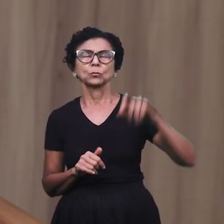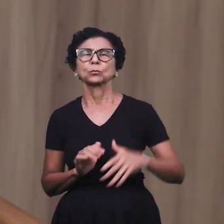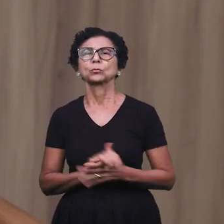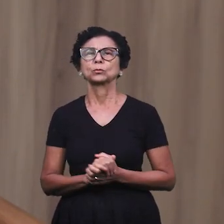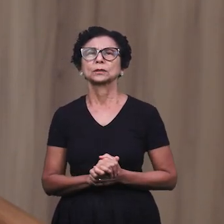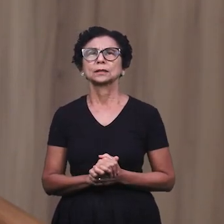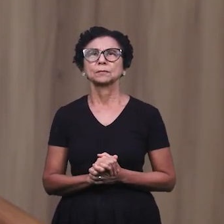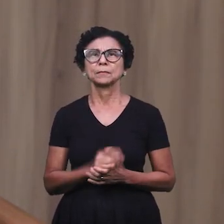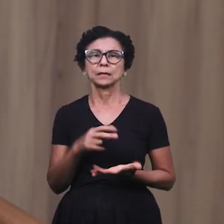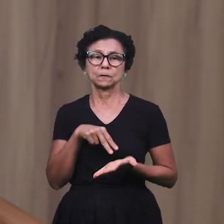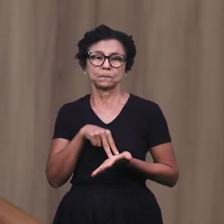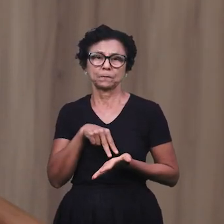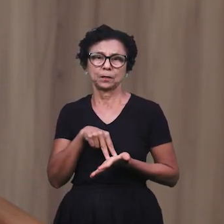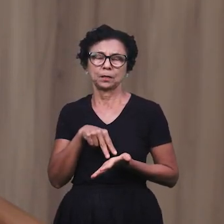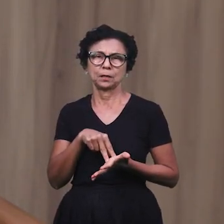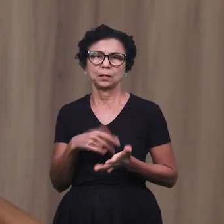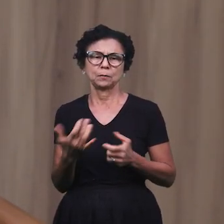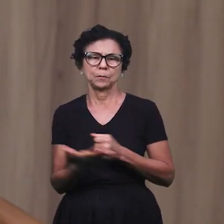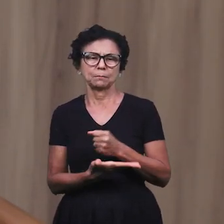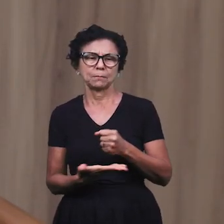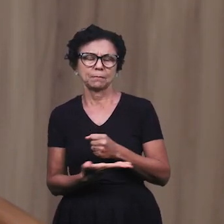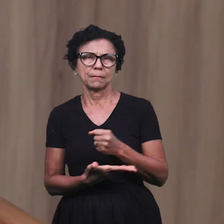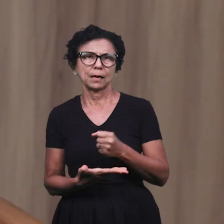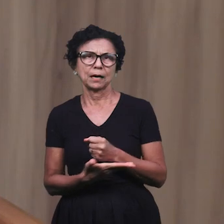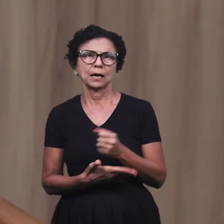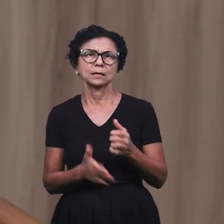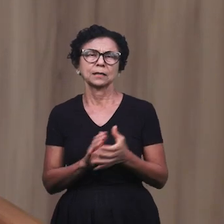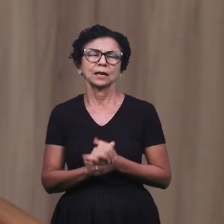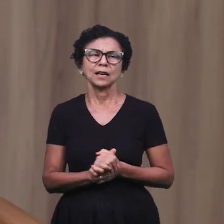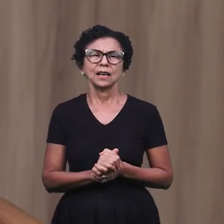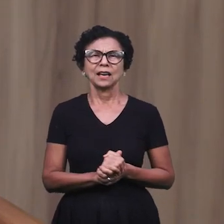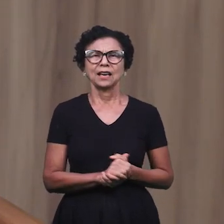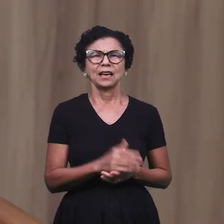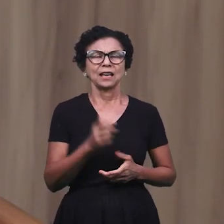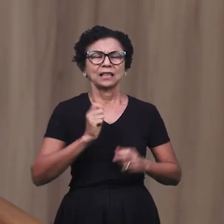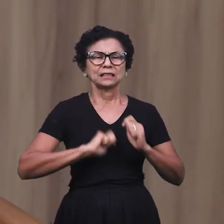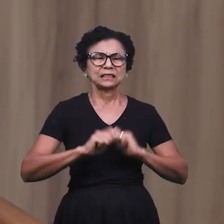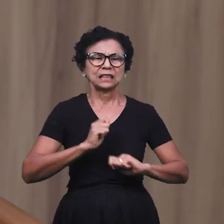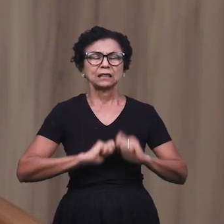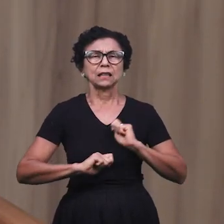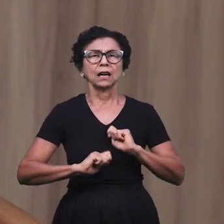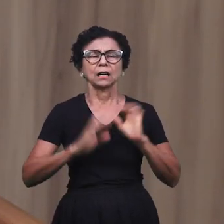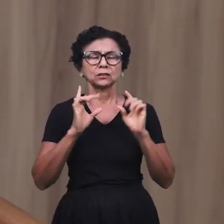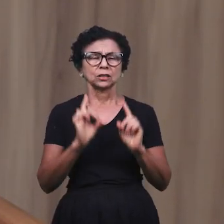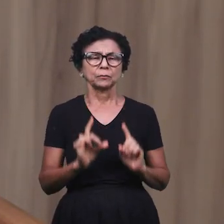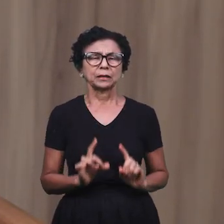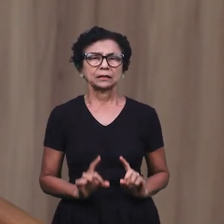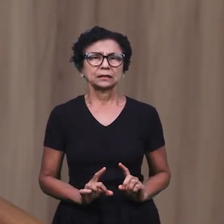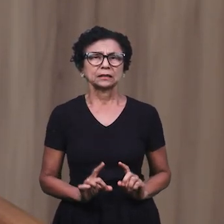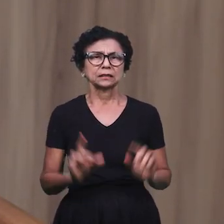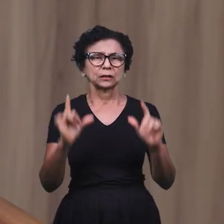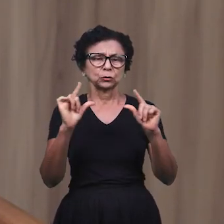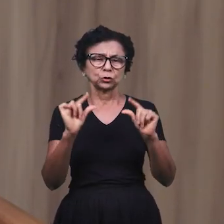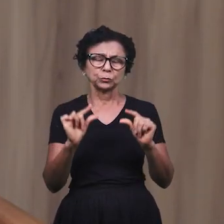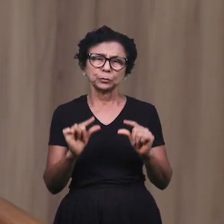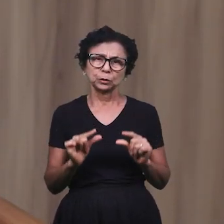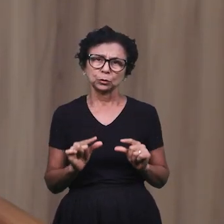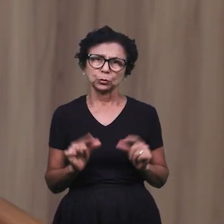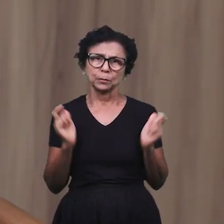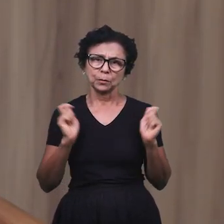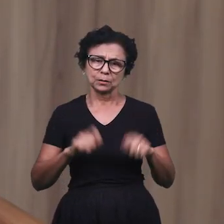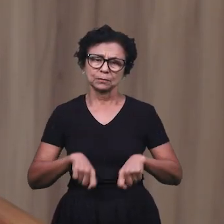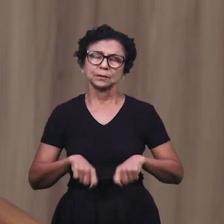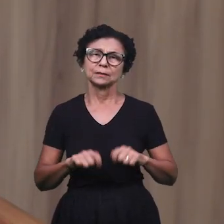maior, né? Alguns estudos mostram, como eu disse, da ansiedade, depressão na fase adulta é muito menor quando o neto tem